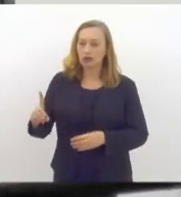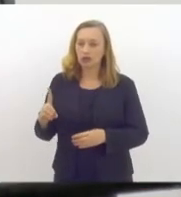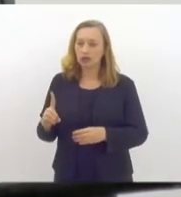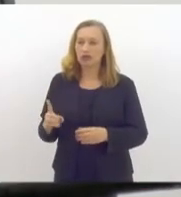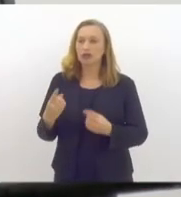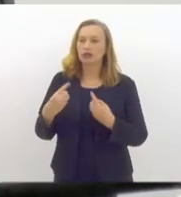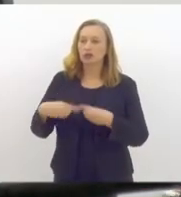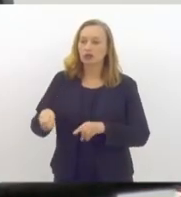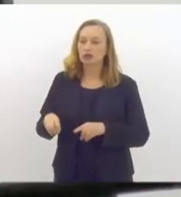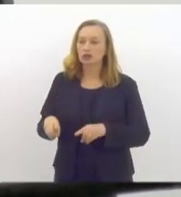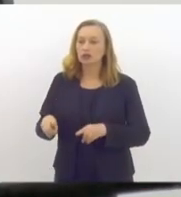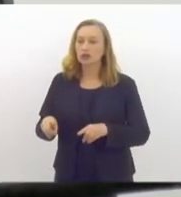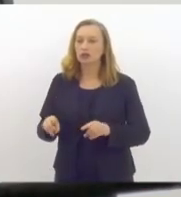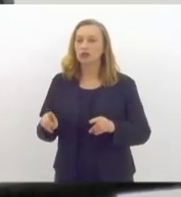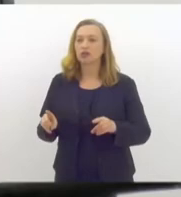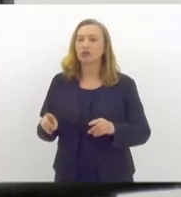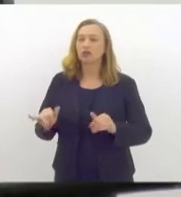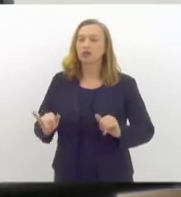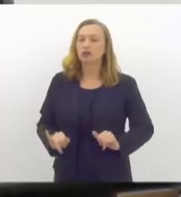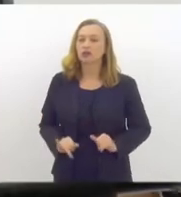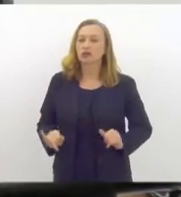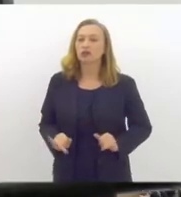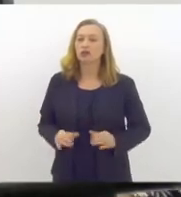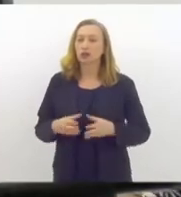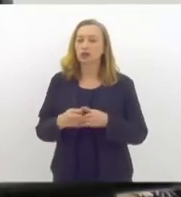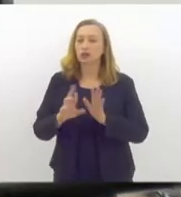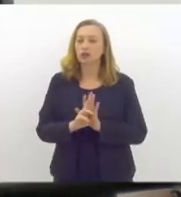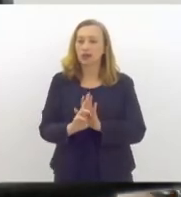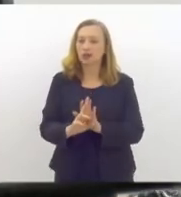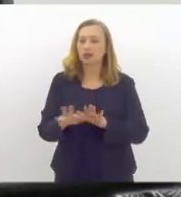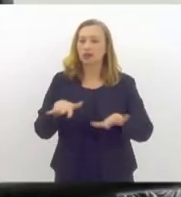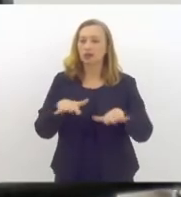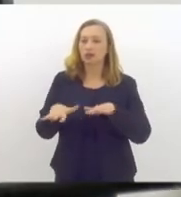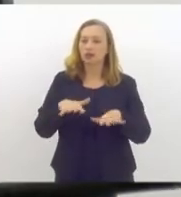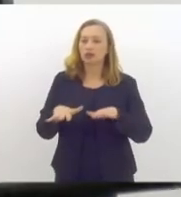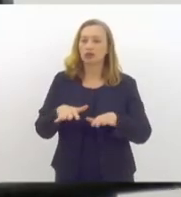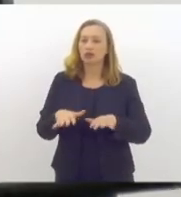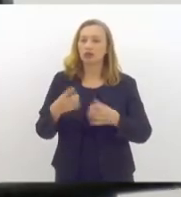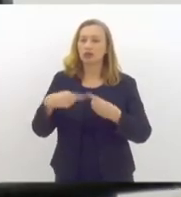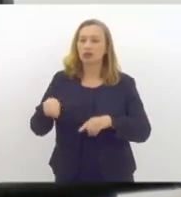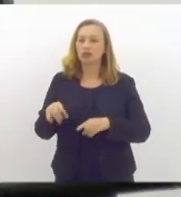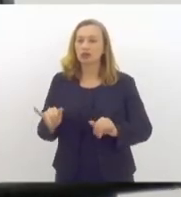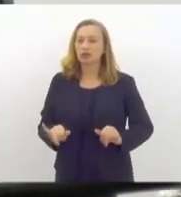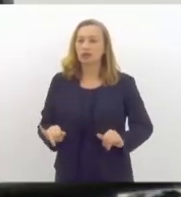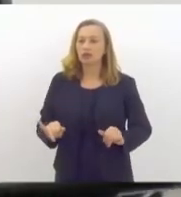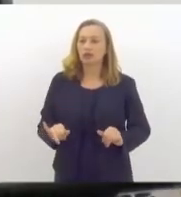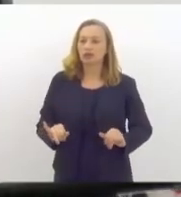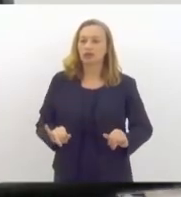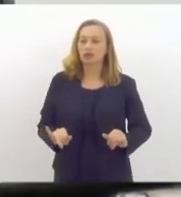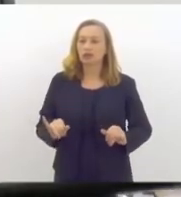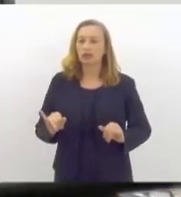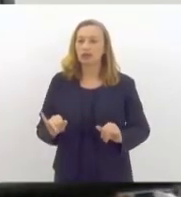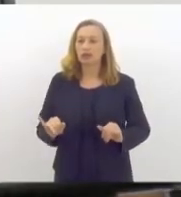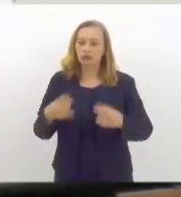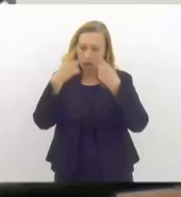Prevenção e Combate à Tortura, representando a Rede de Movimentos e Comunidades contra a Violência, Patrícia.